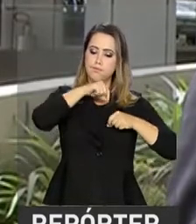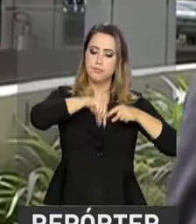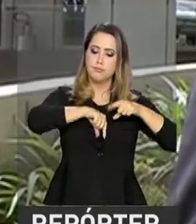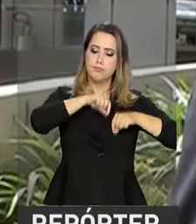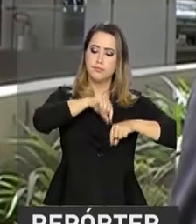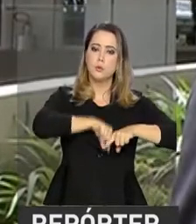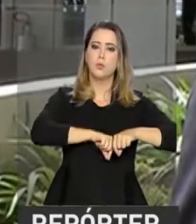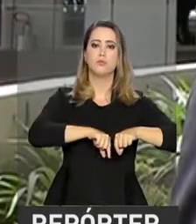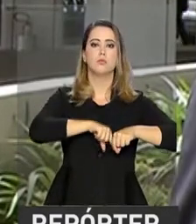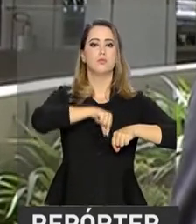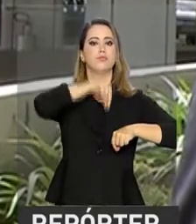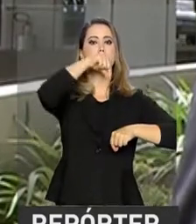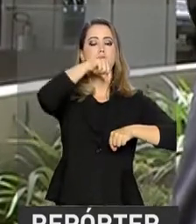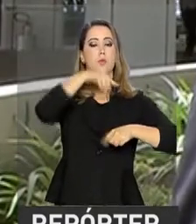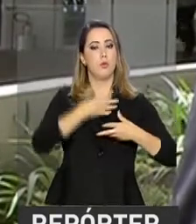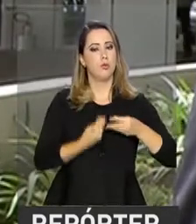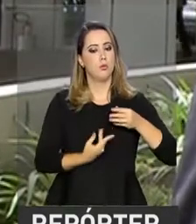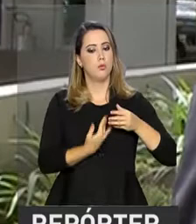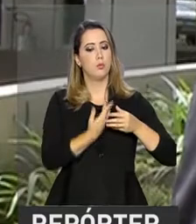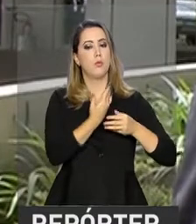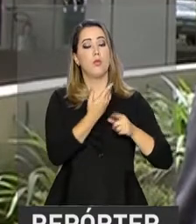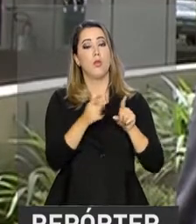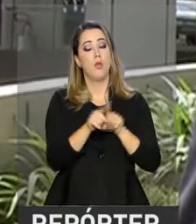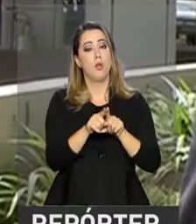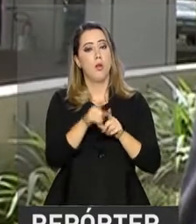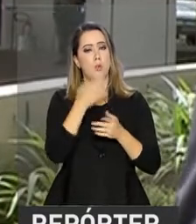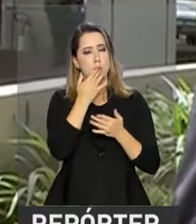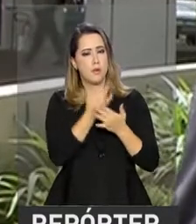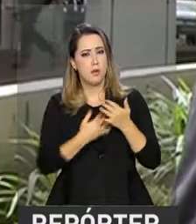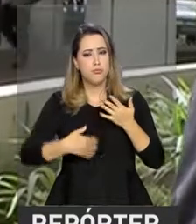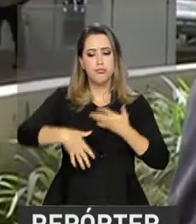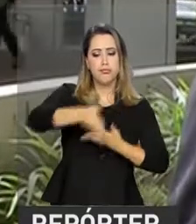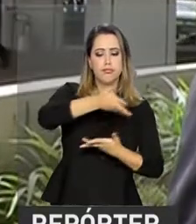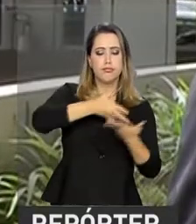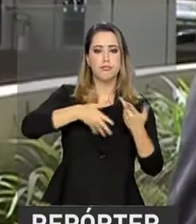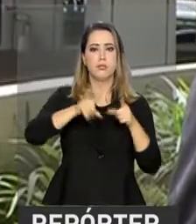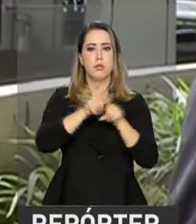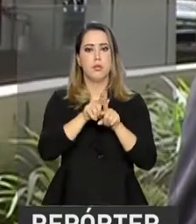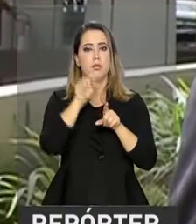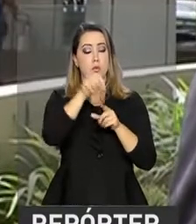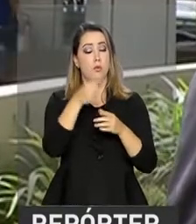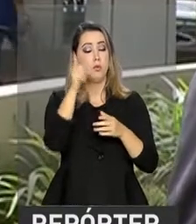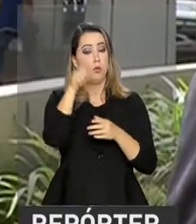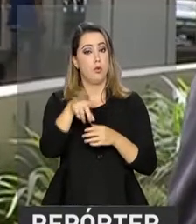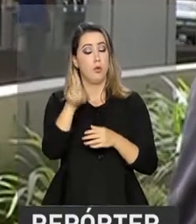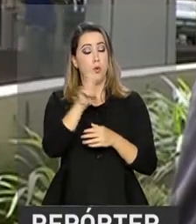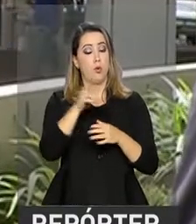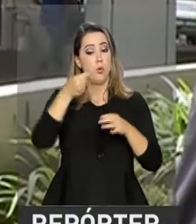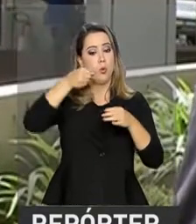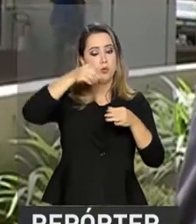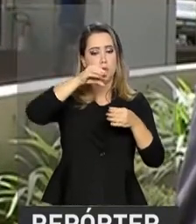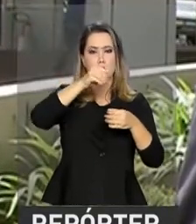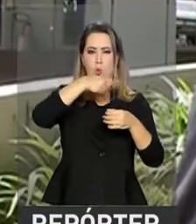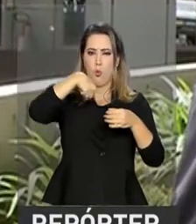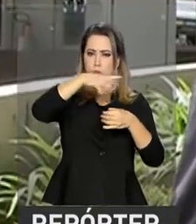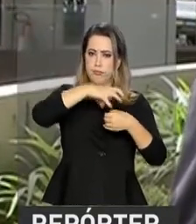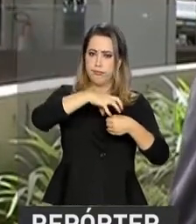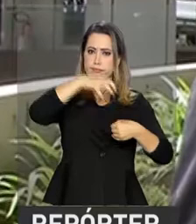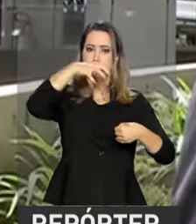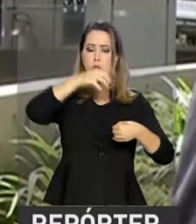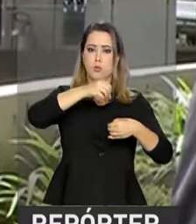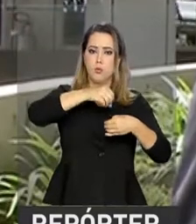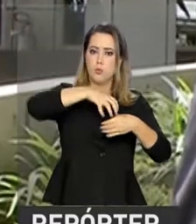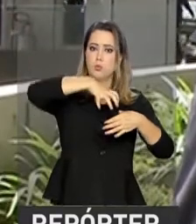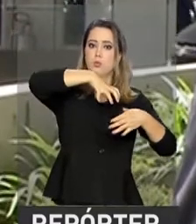na ponta. Já o estente é uma prótese de malha metálica em formato espiral ou de tubo que é colocada no interior da artéria para mantê-la